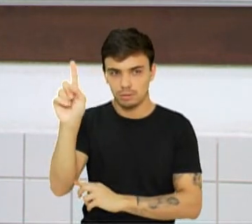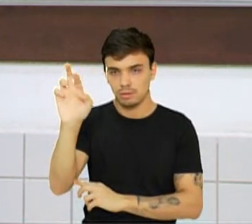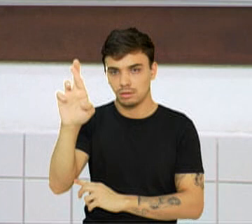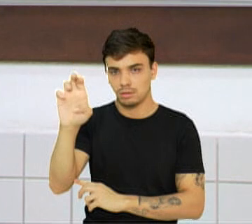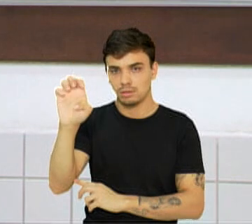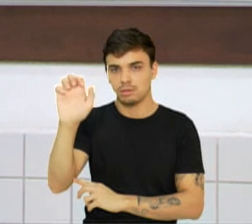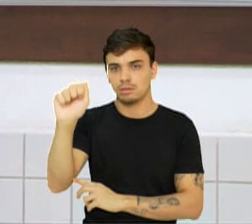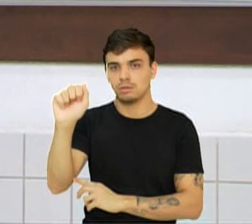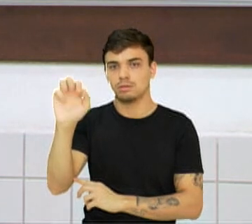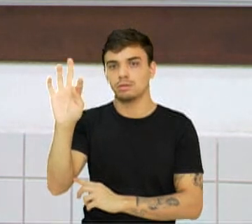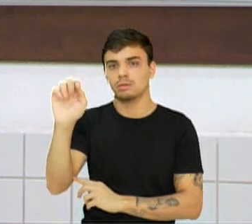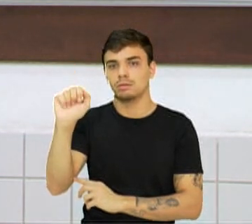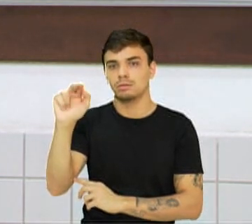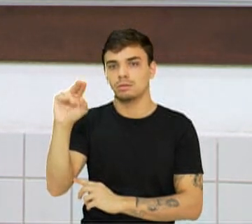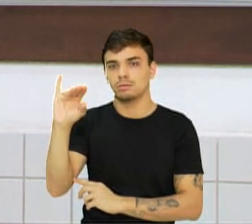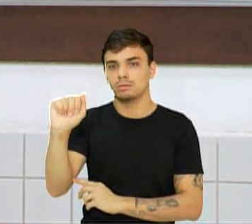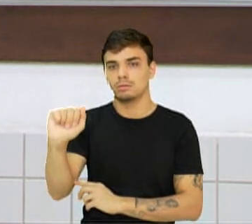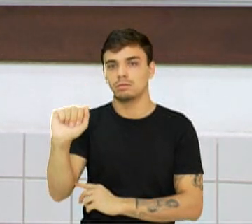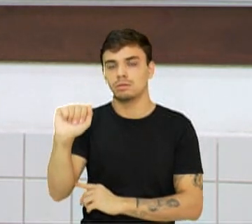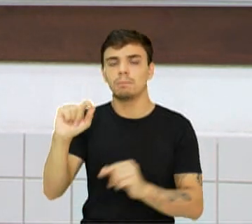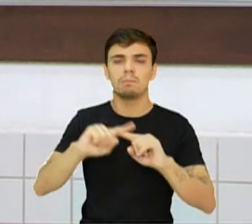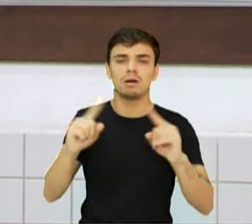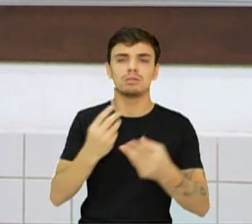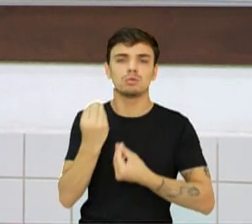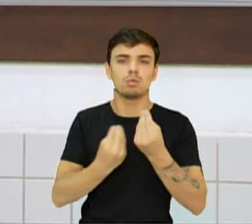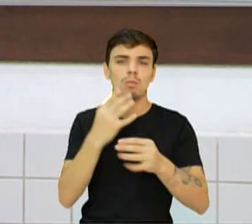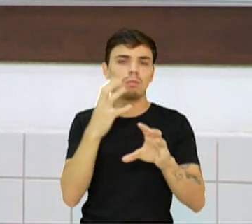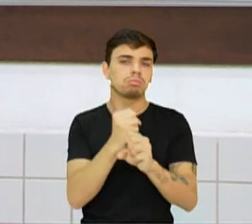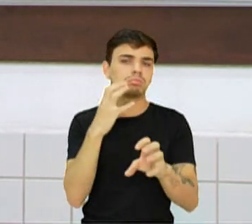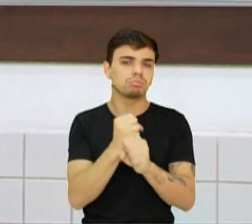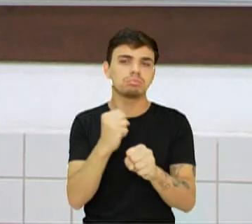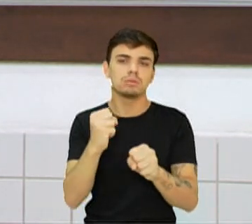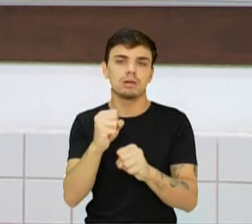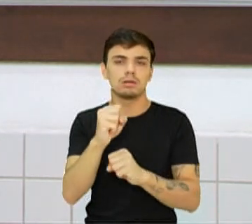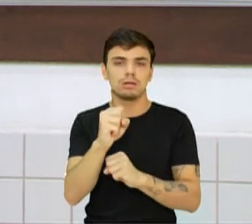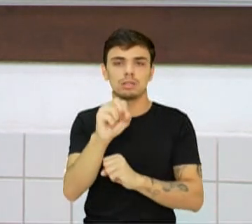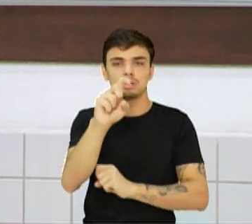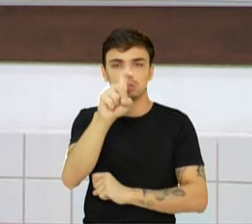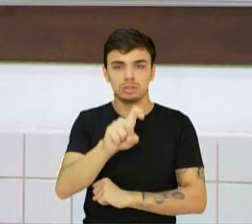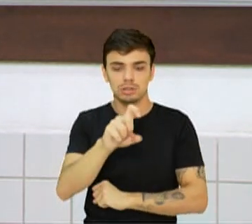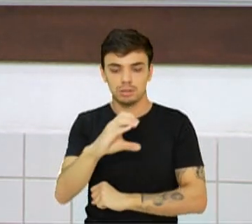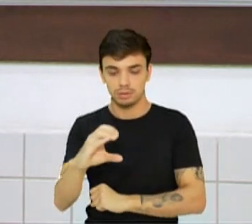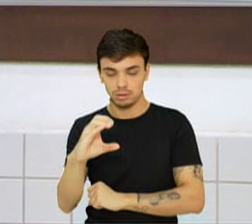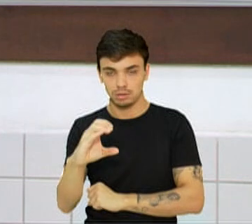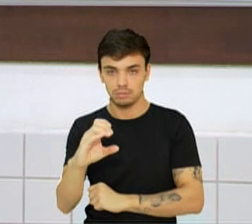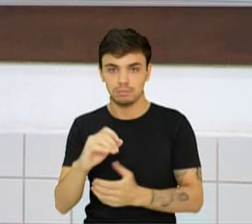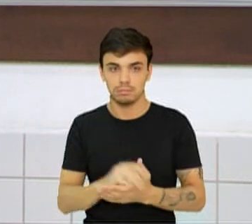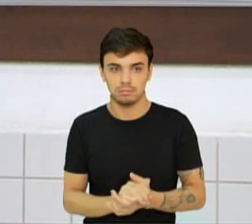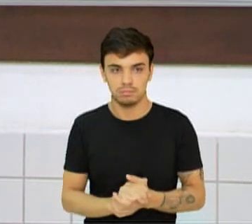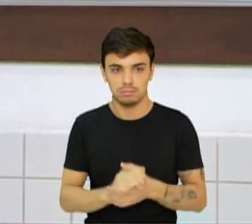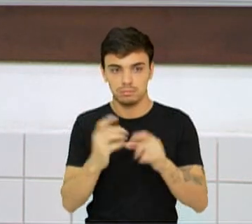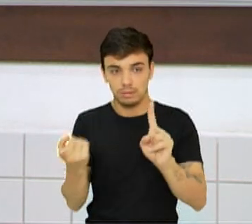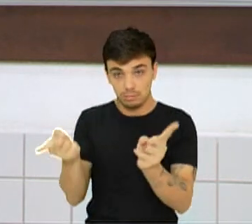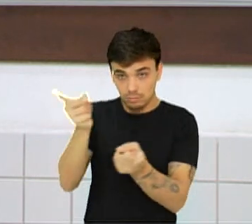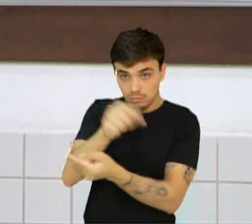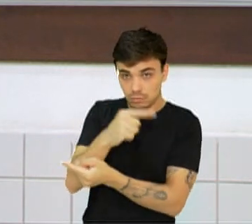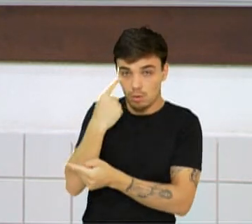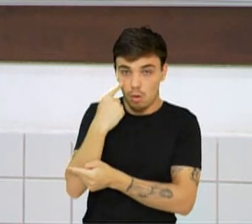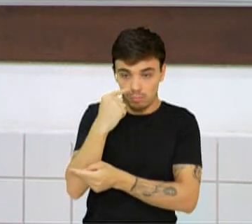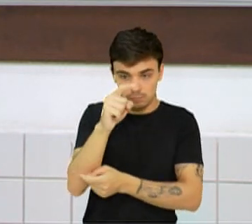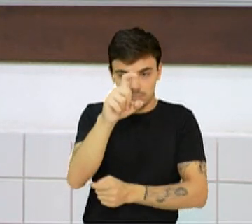reatância. Como é que calcula a reatância? Ela é o inverso, a reatância do capacitor é o